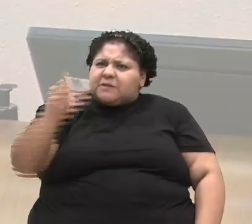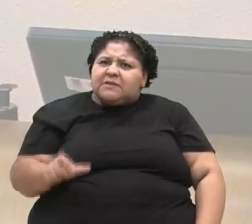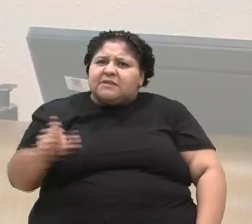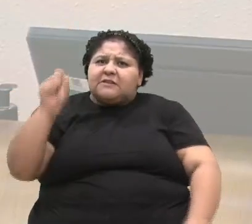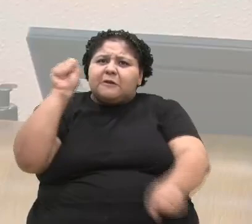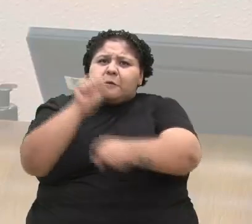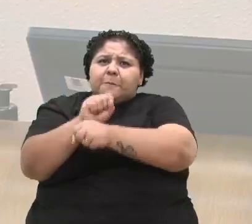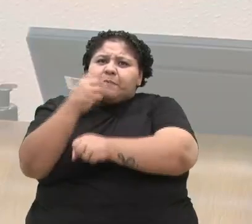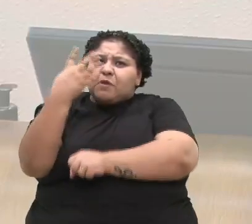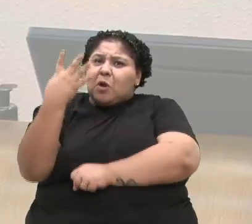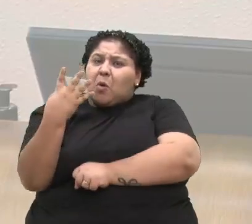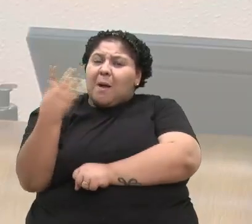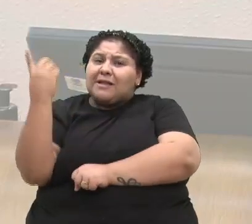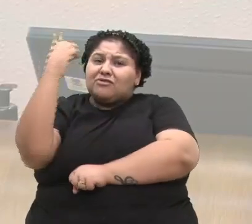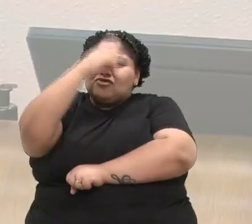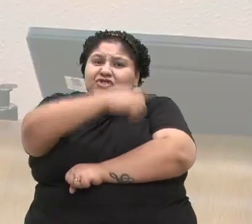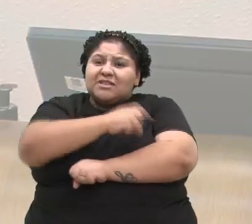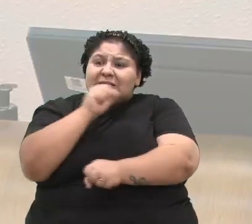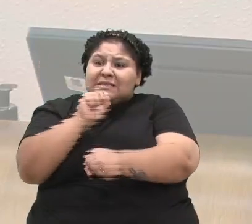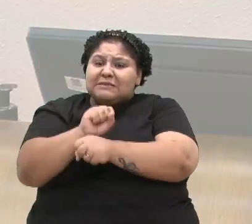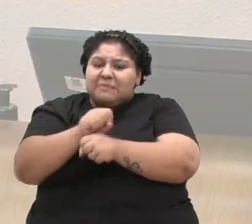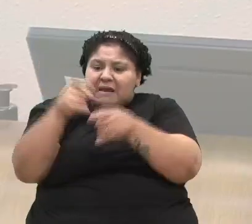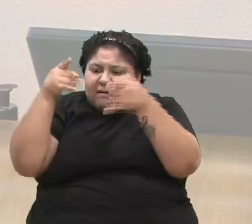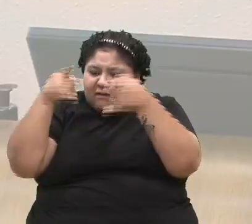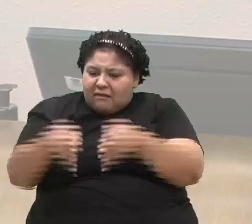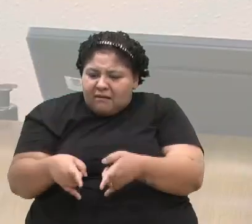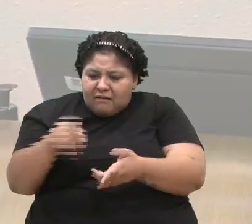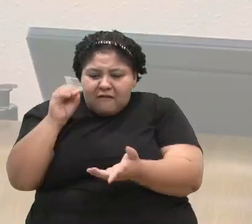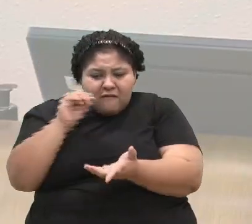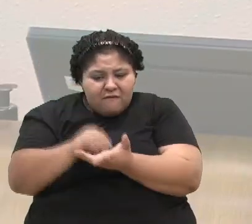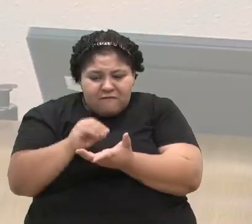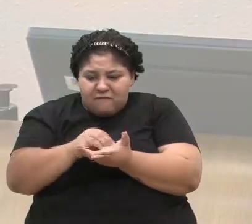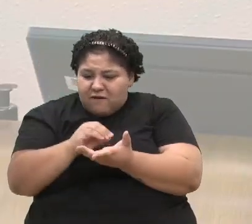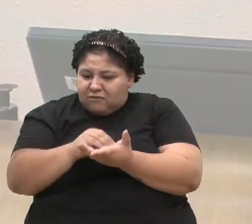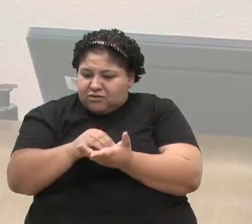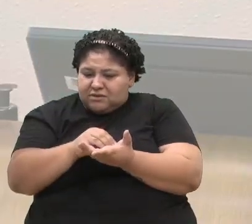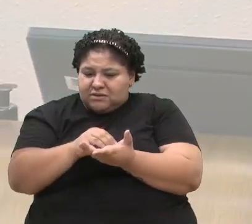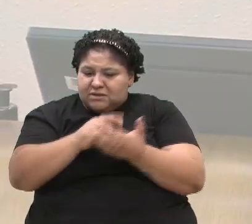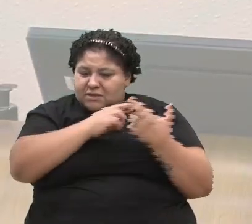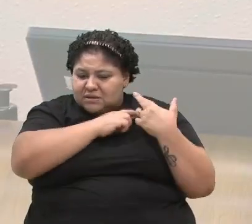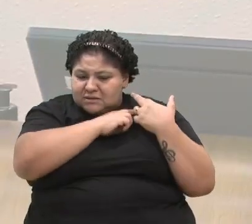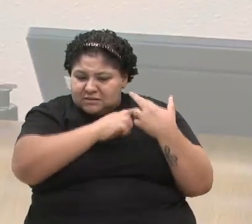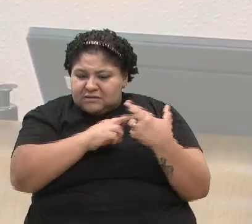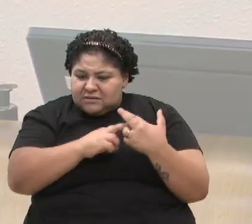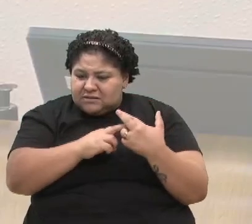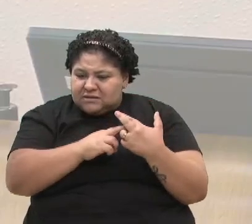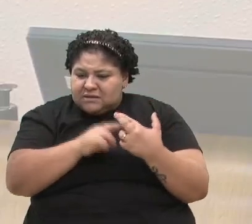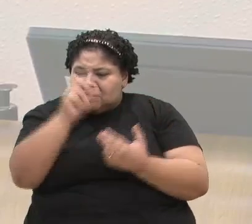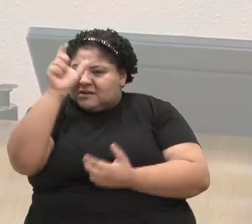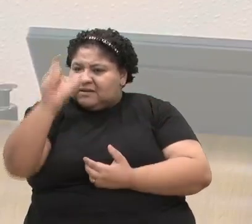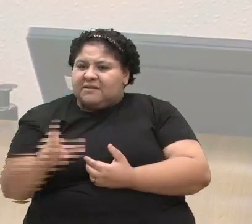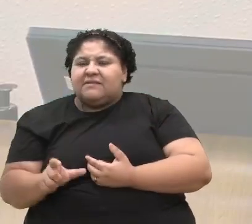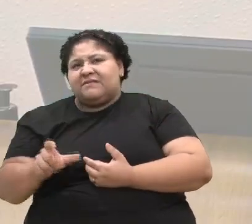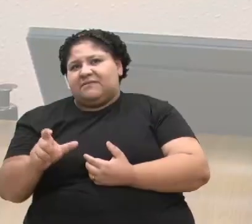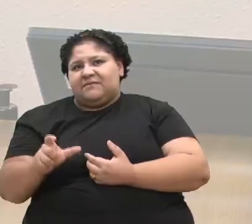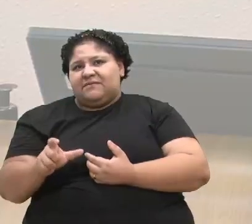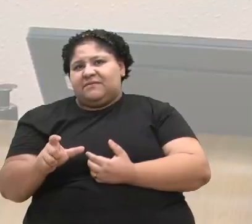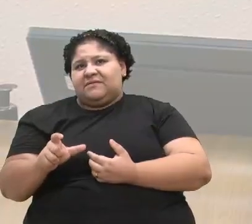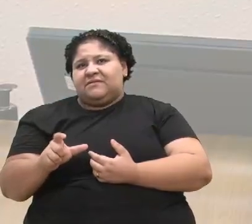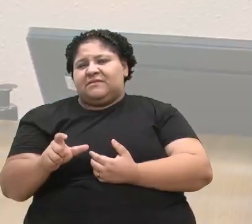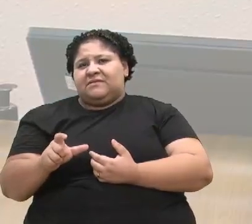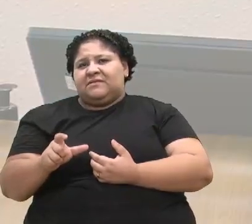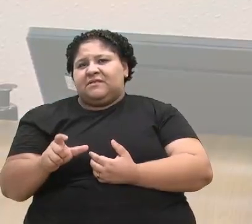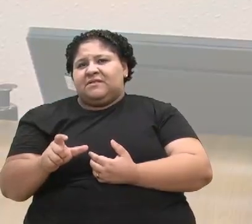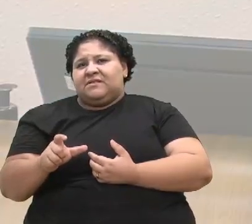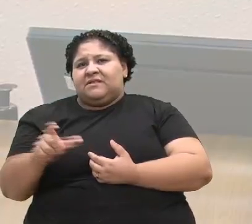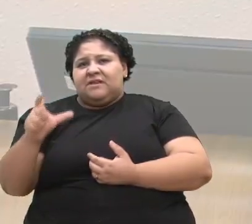lá dentro esperando os leitos. Então, assim, é uma falta de responsabilidade desse tipo de gente que faz esse tipo de postagem, né,